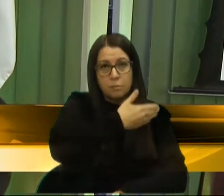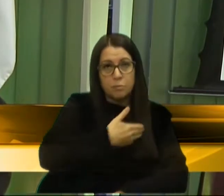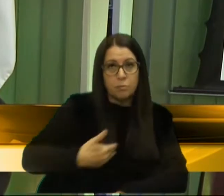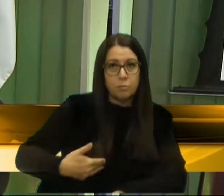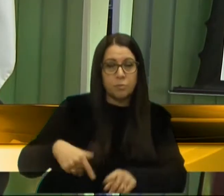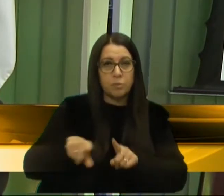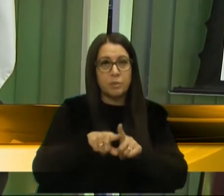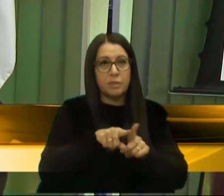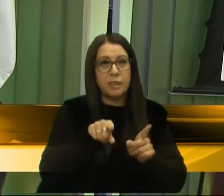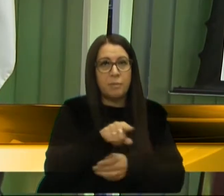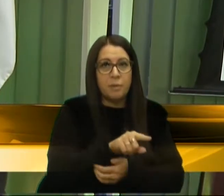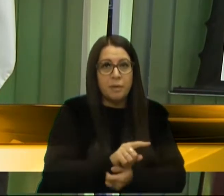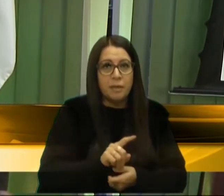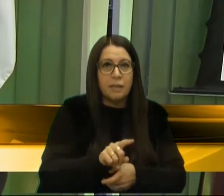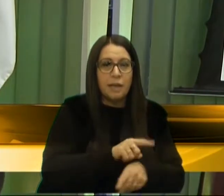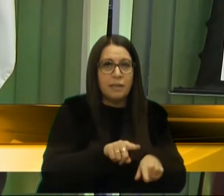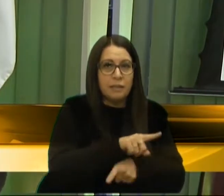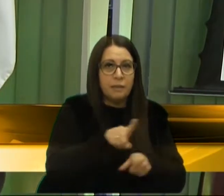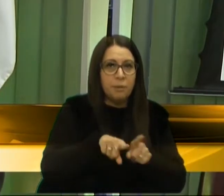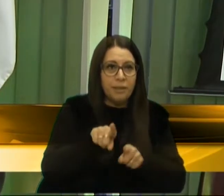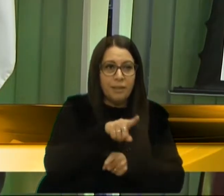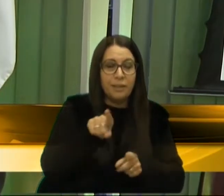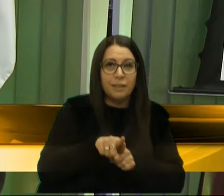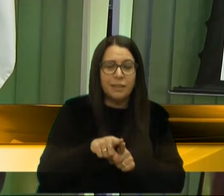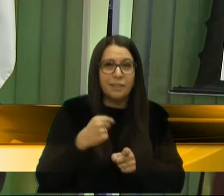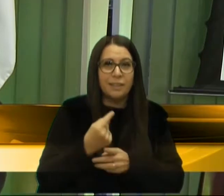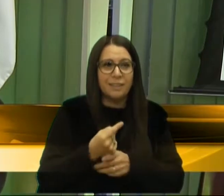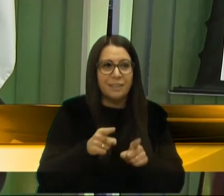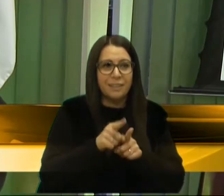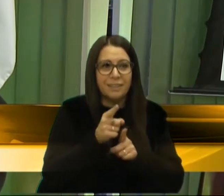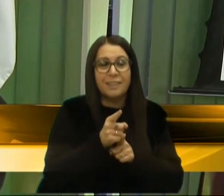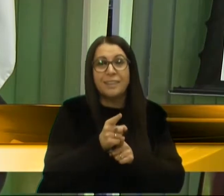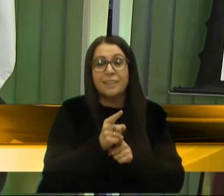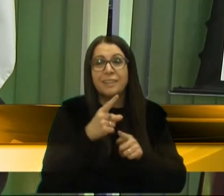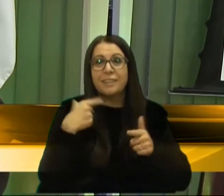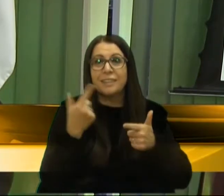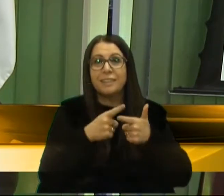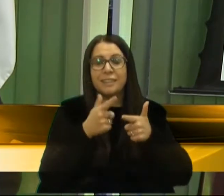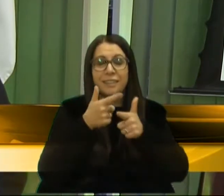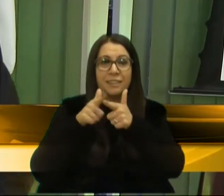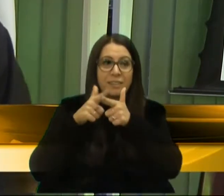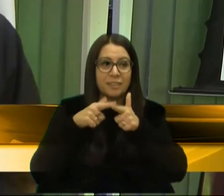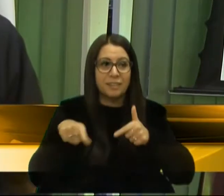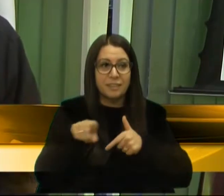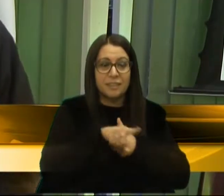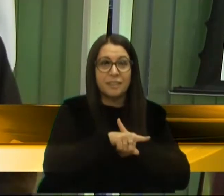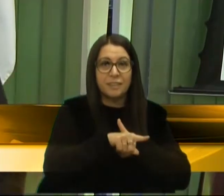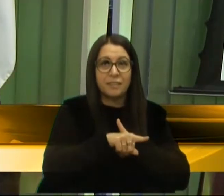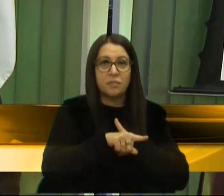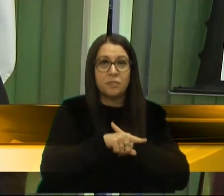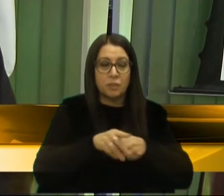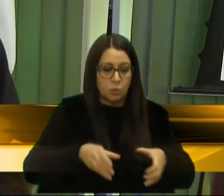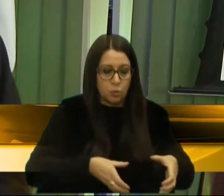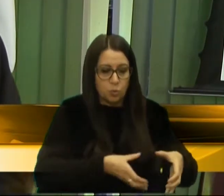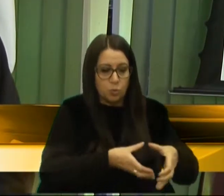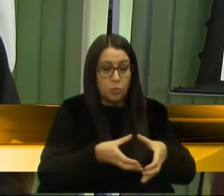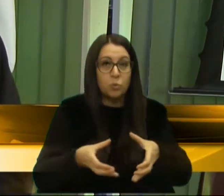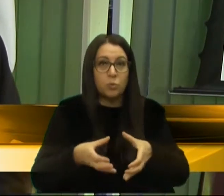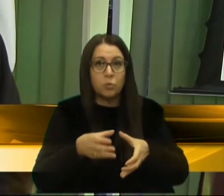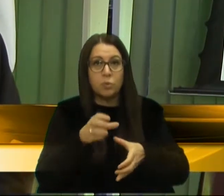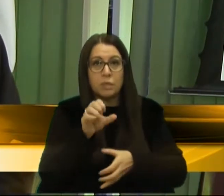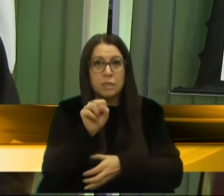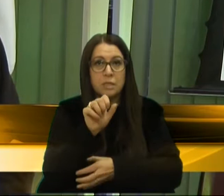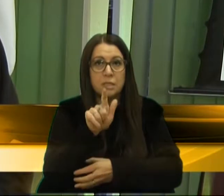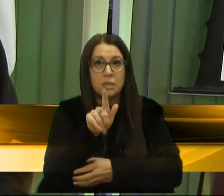frente de estabelecimento de todas as extensões. Nós temos ali um problema também é da rede, a rede de